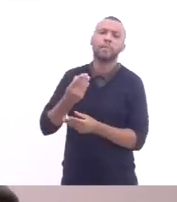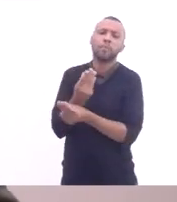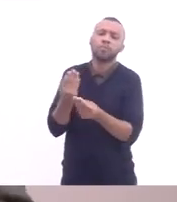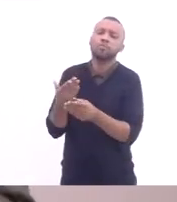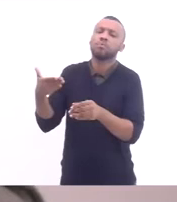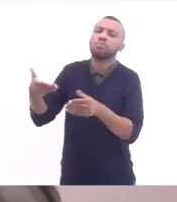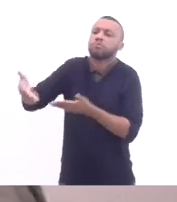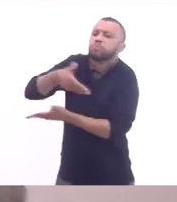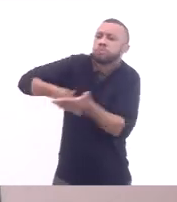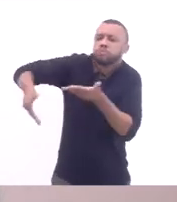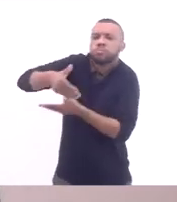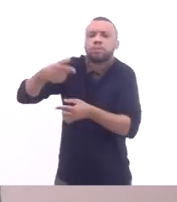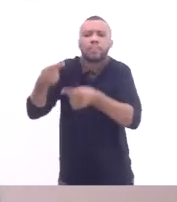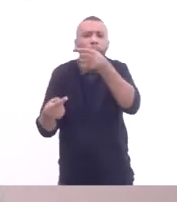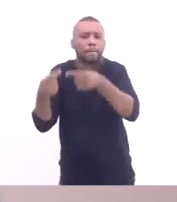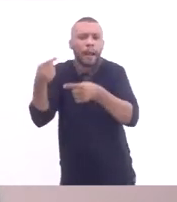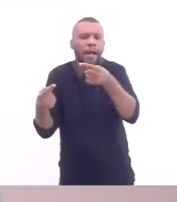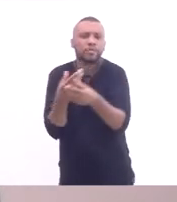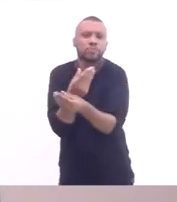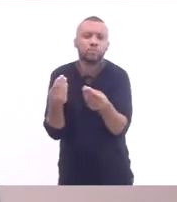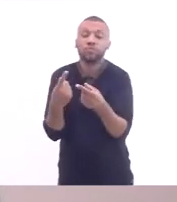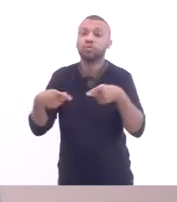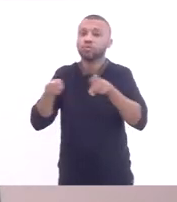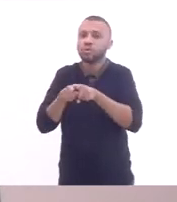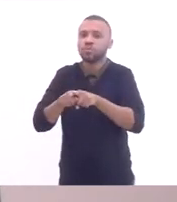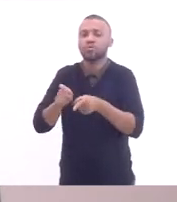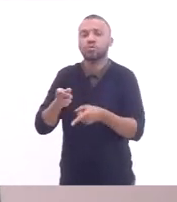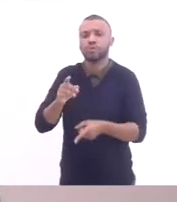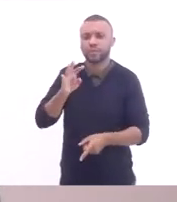fizemos muitos debates com o Tesouro Nacional,